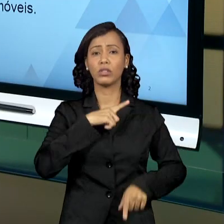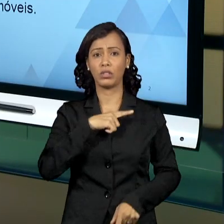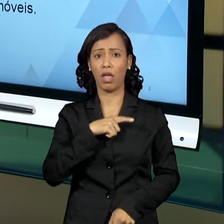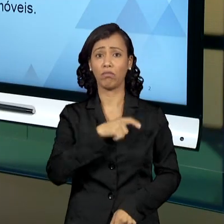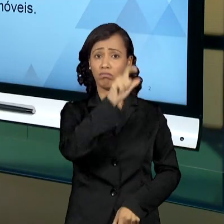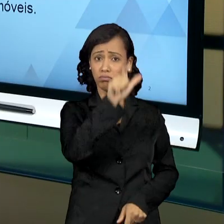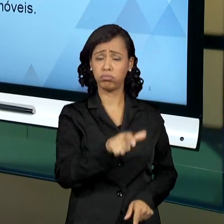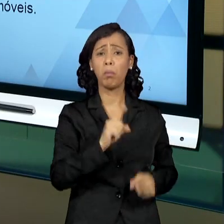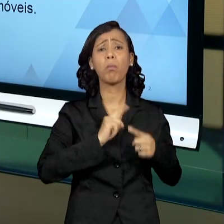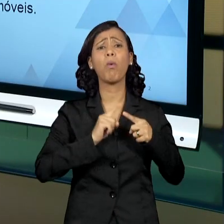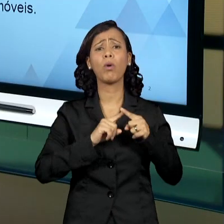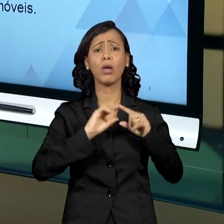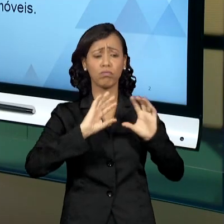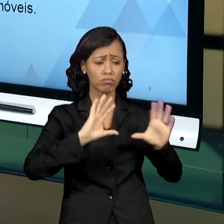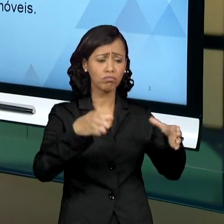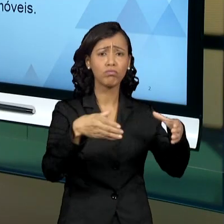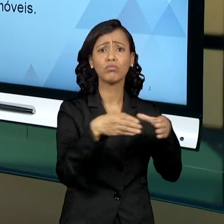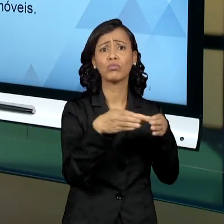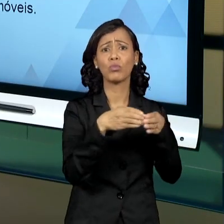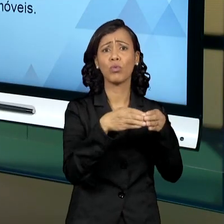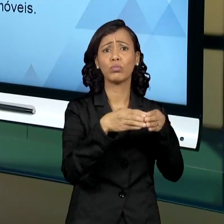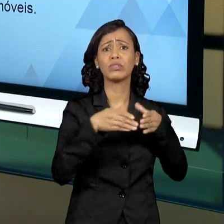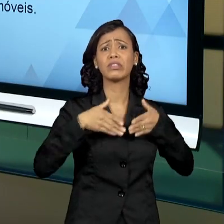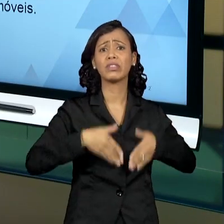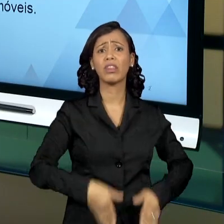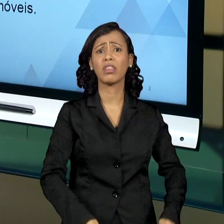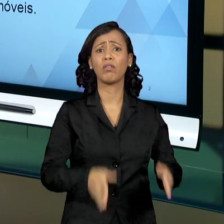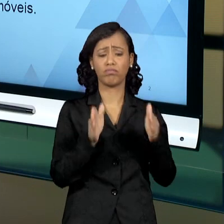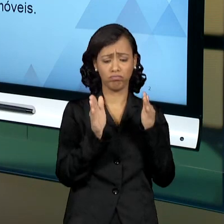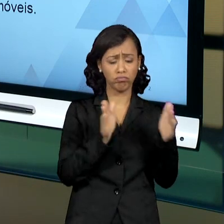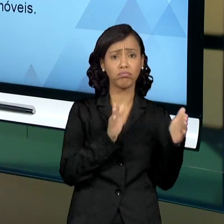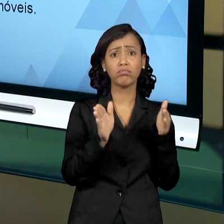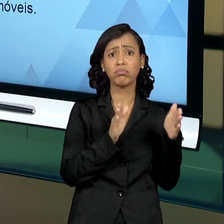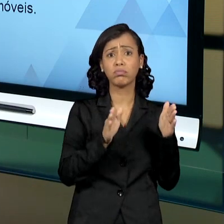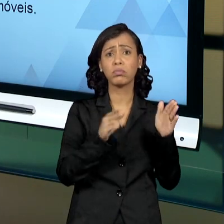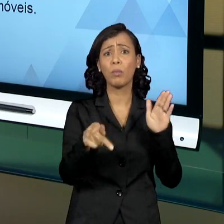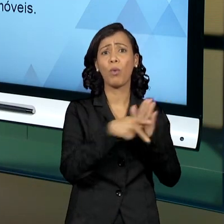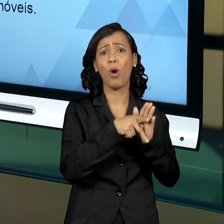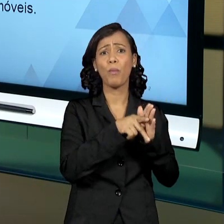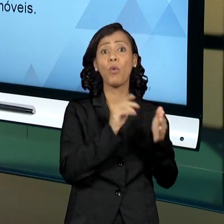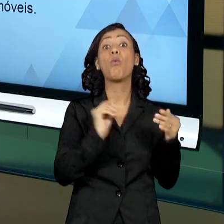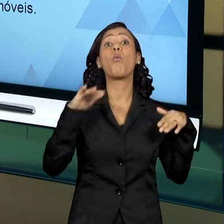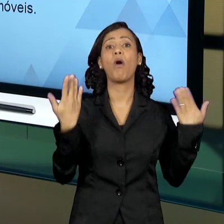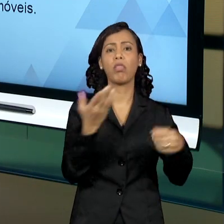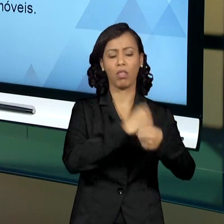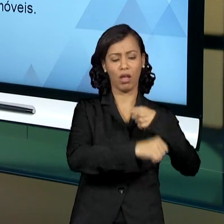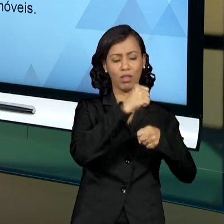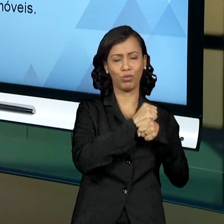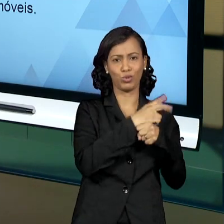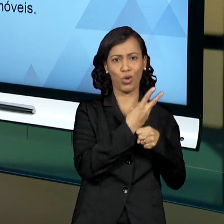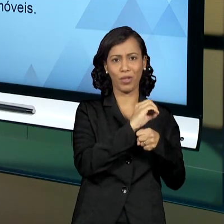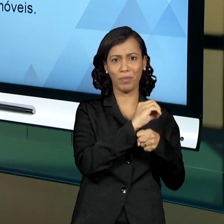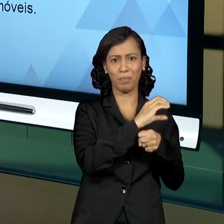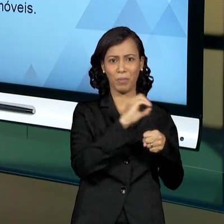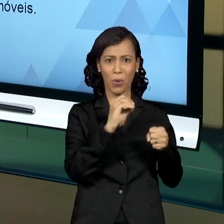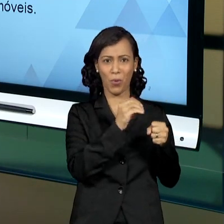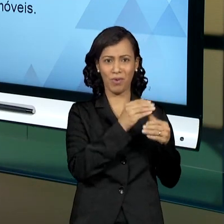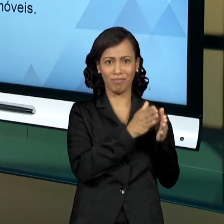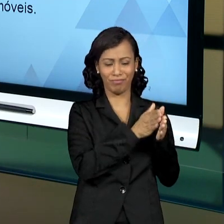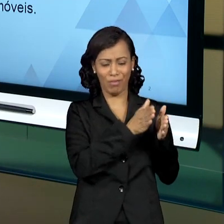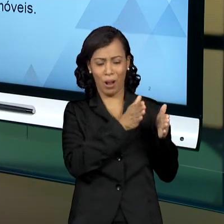quê? Porque eles nasceram numa geração, basicamente a partir da década de 2000, e esses